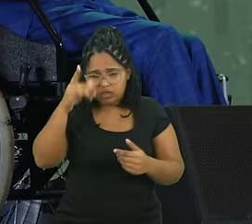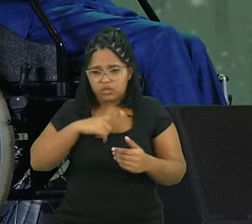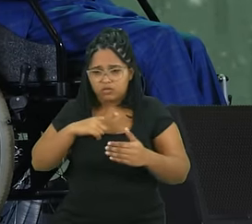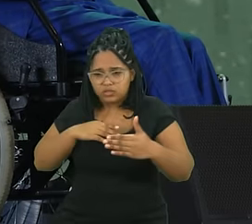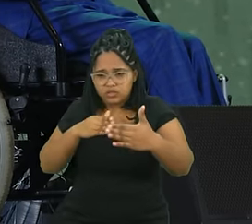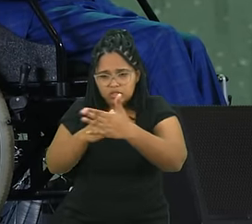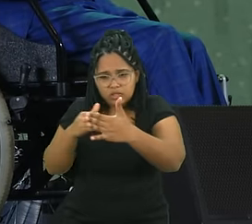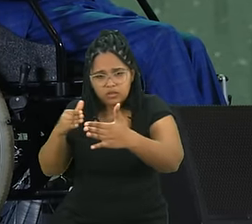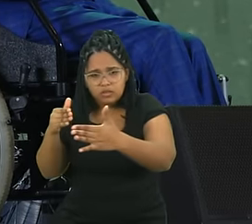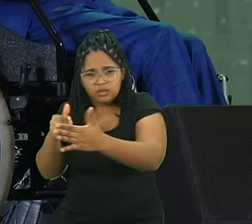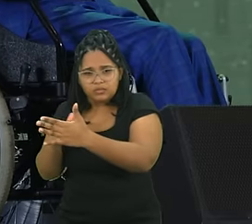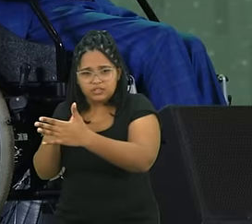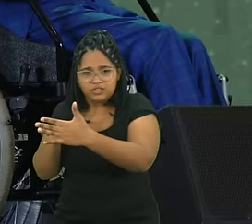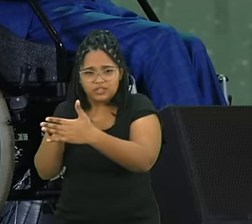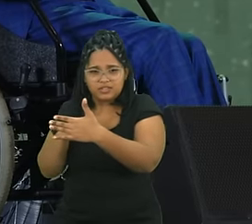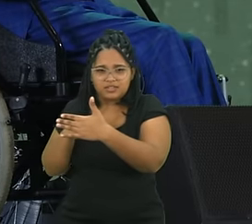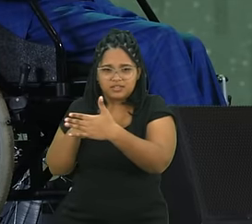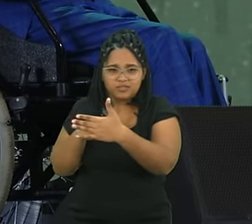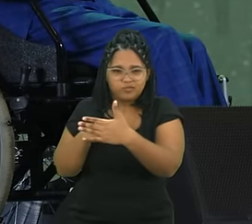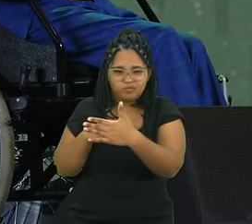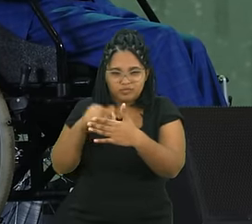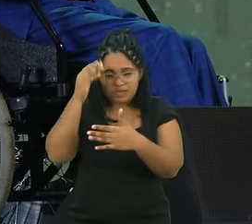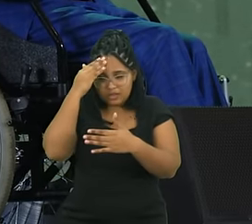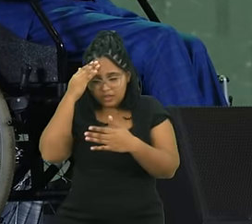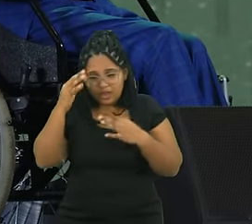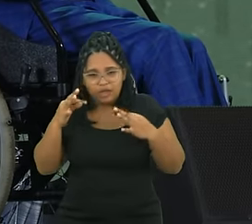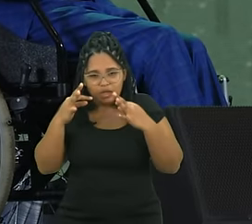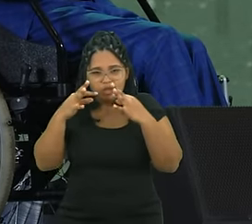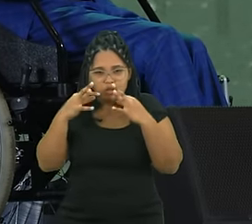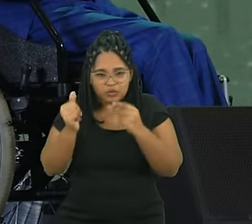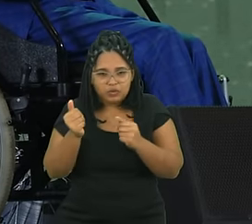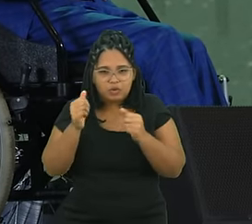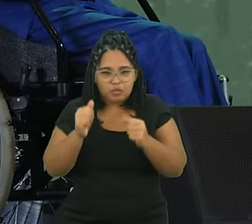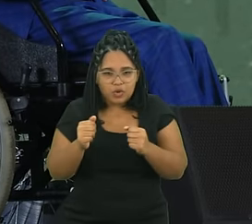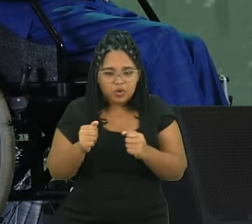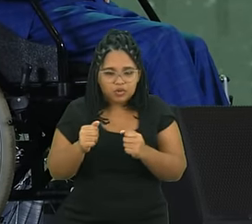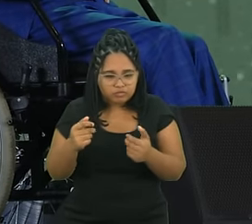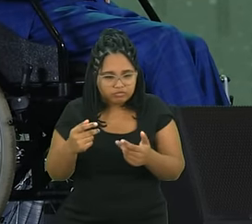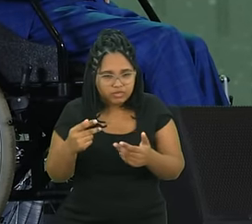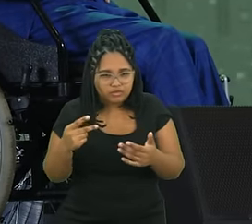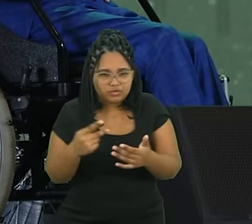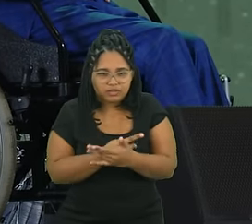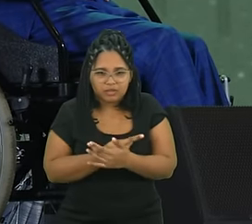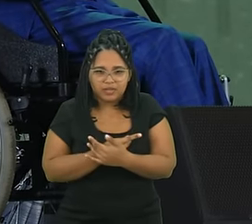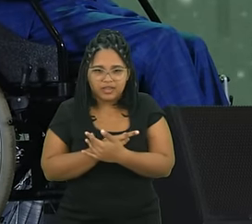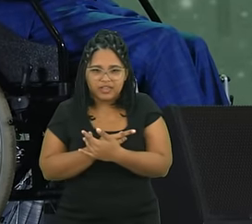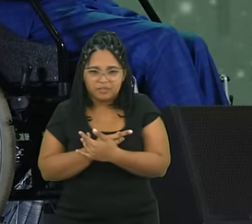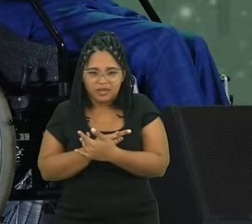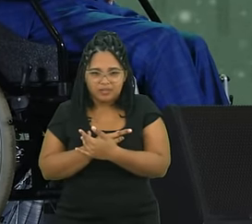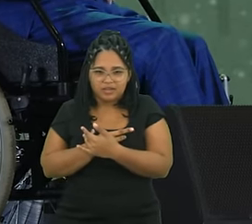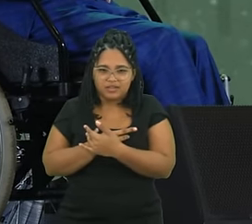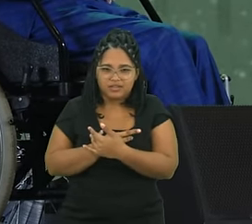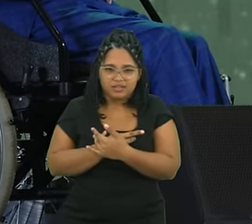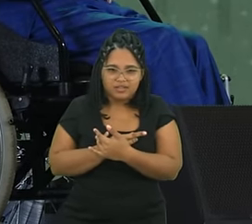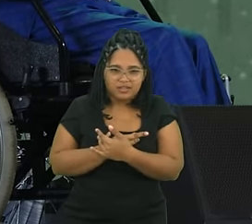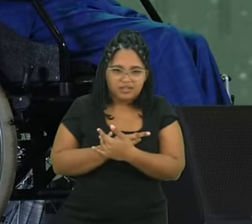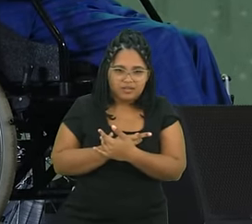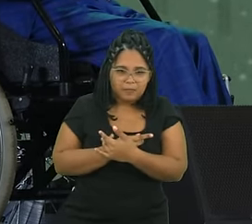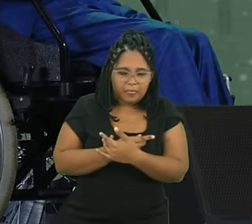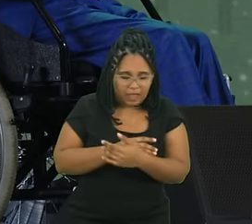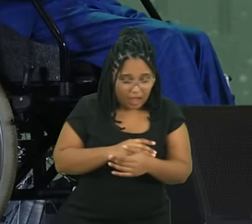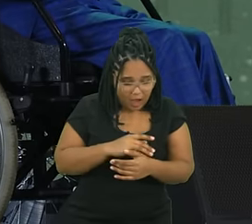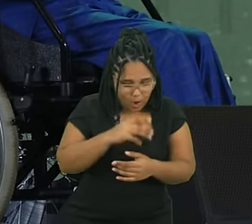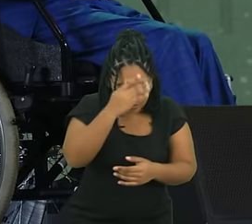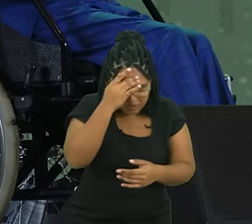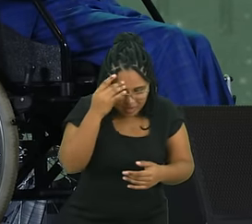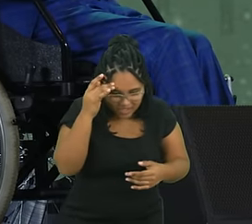fizeram tudo o que pudesse ser feito. Mas eu não vou deixar meu esposo ser sedado, desligar as máquinas